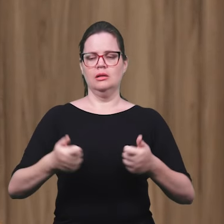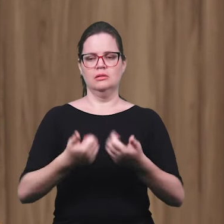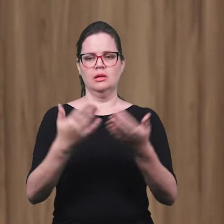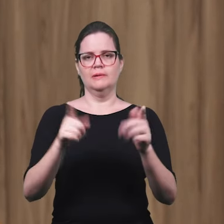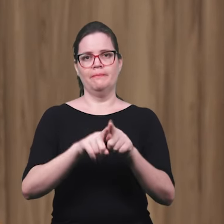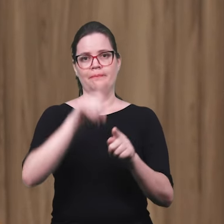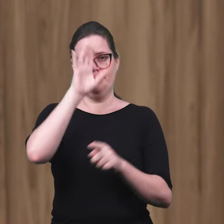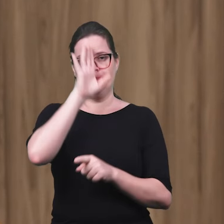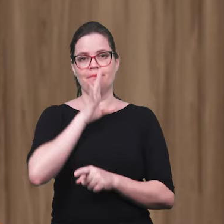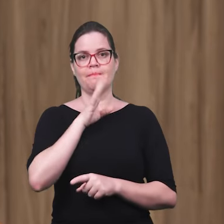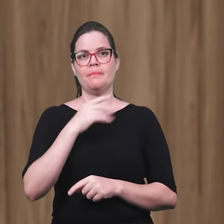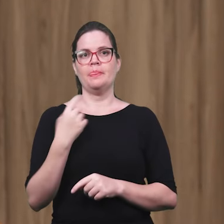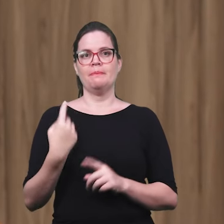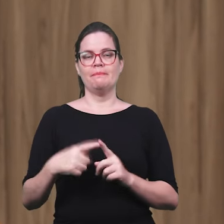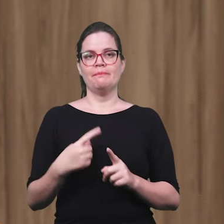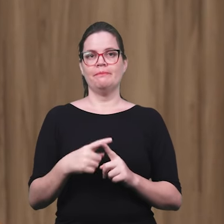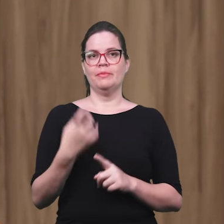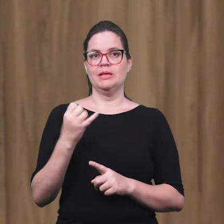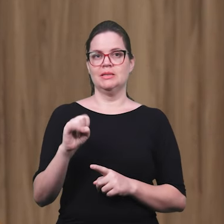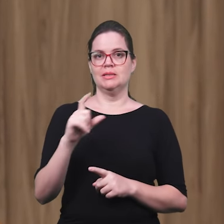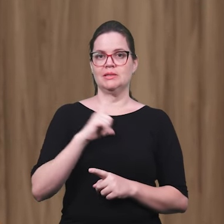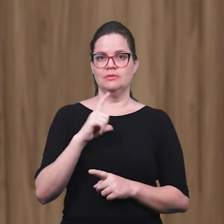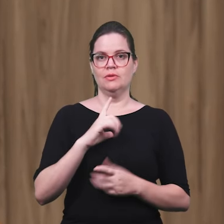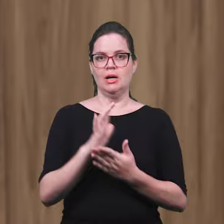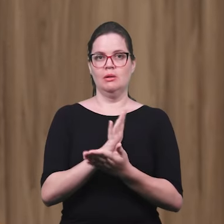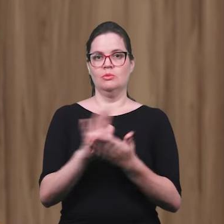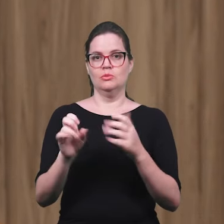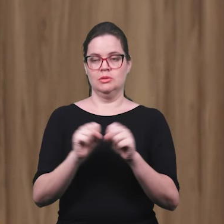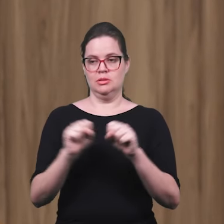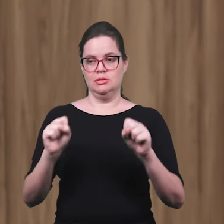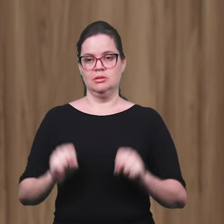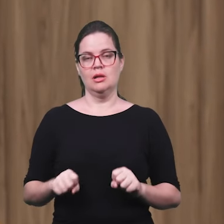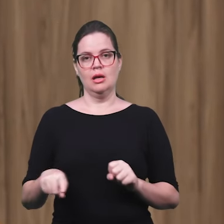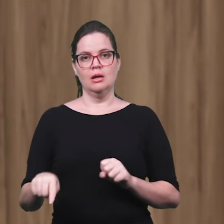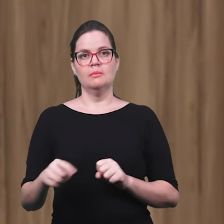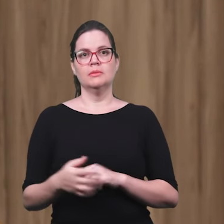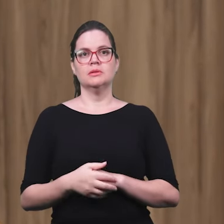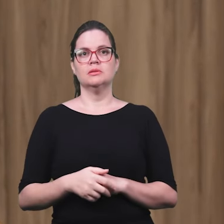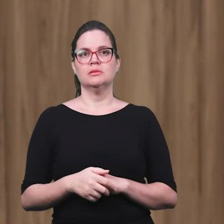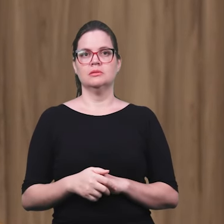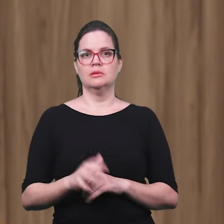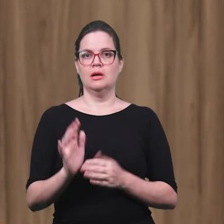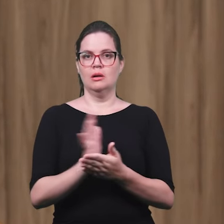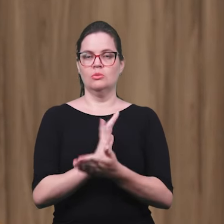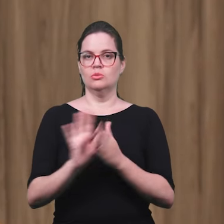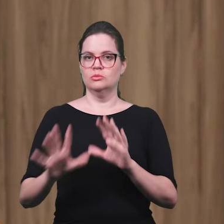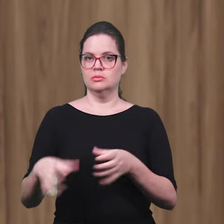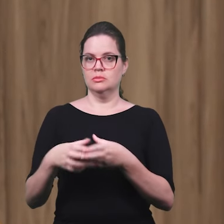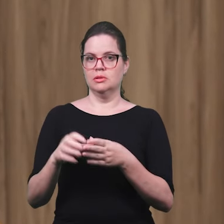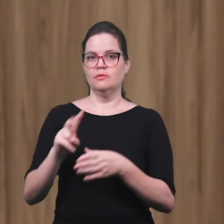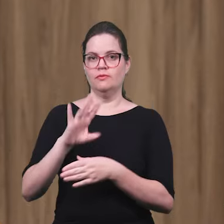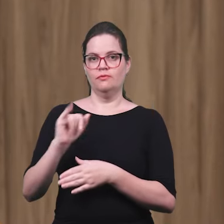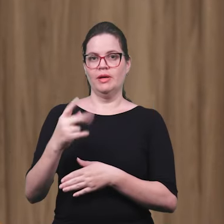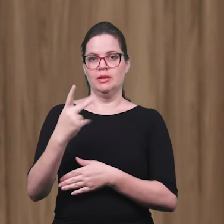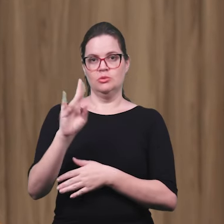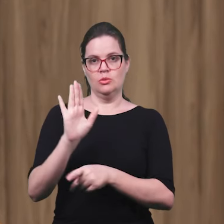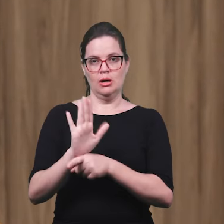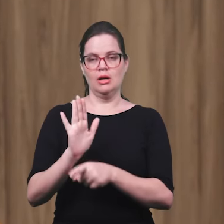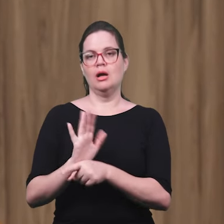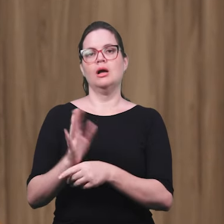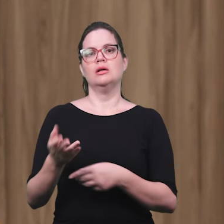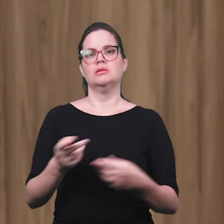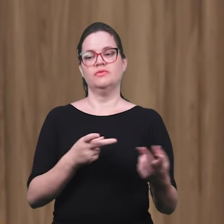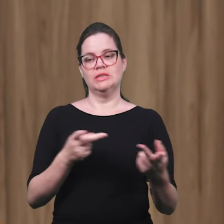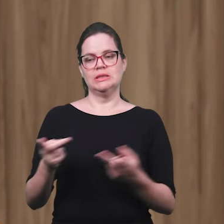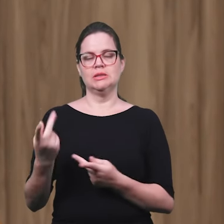também disponibiliza, né? Tem alguns sistemas no SUS que algumas equipes vão até a sua casa,